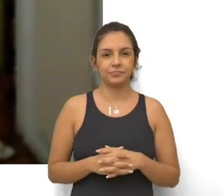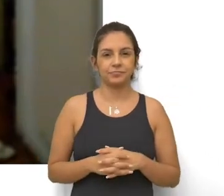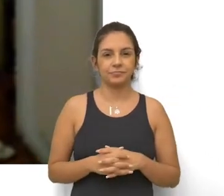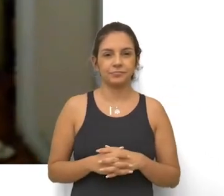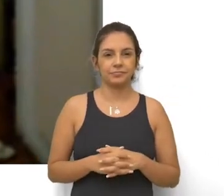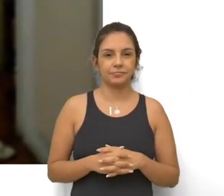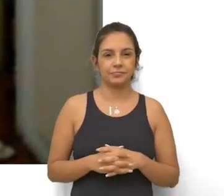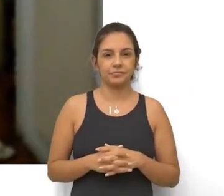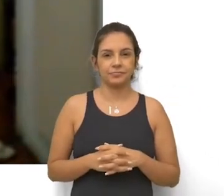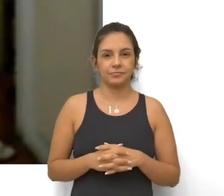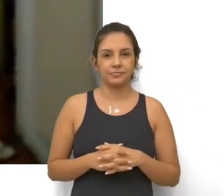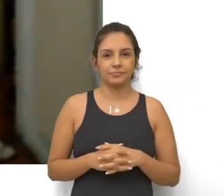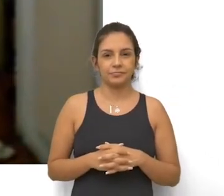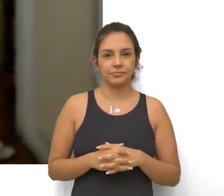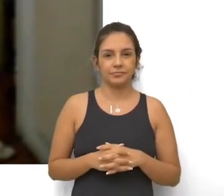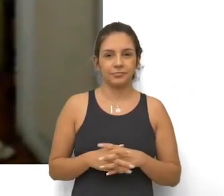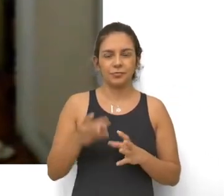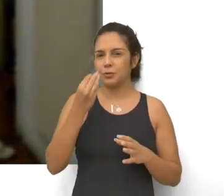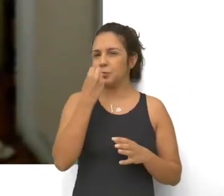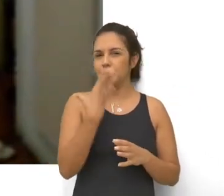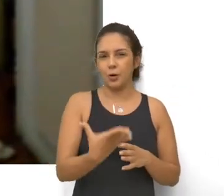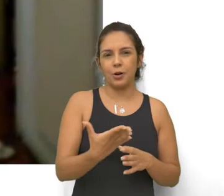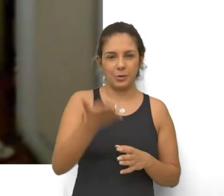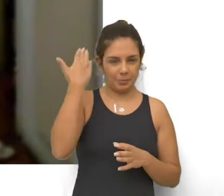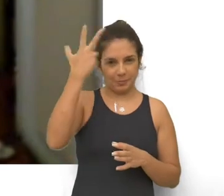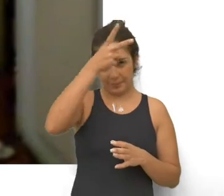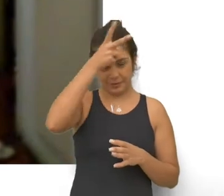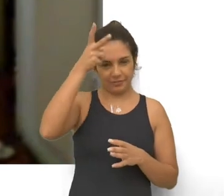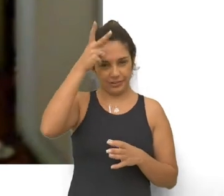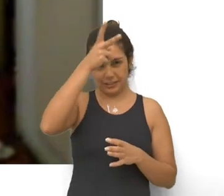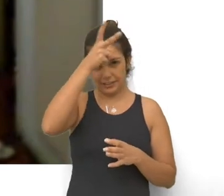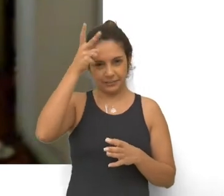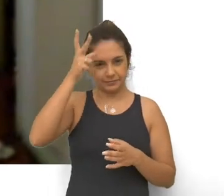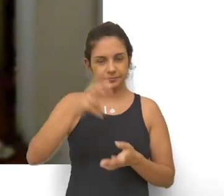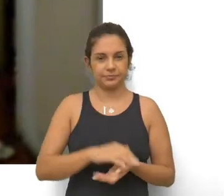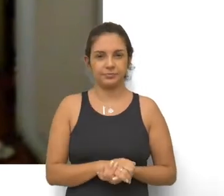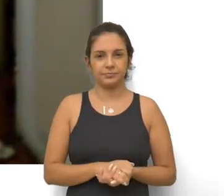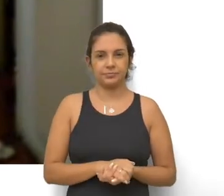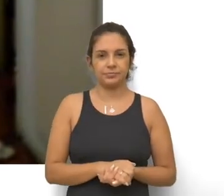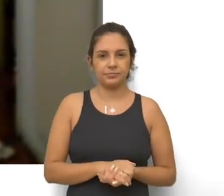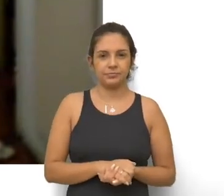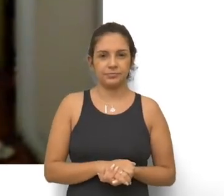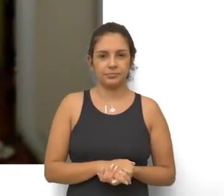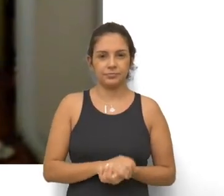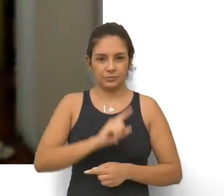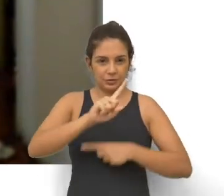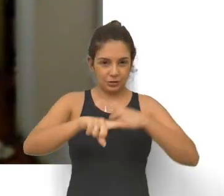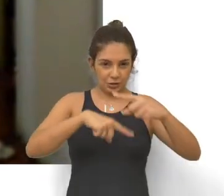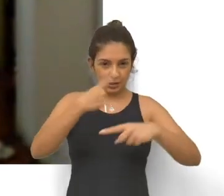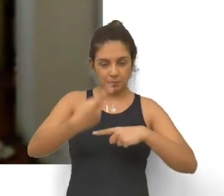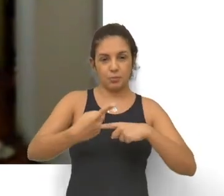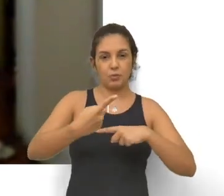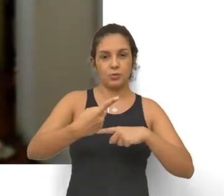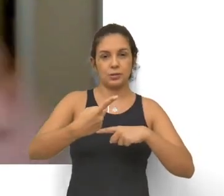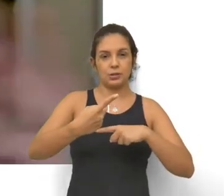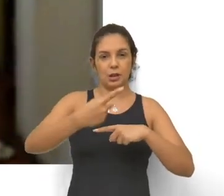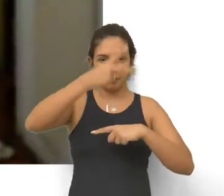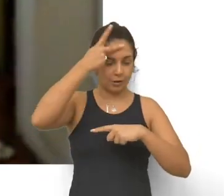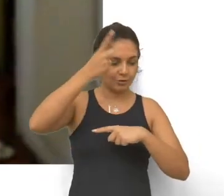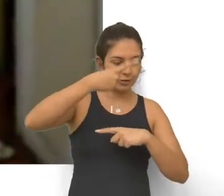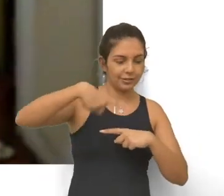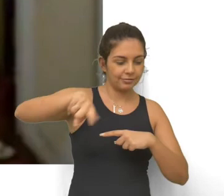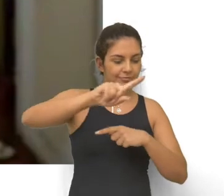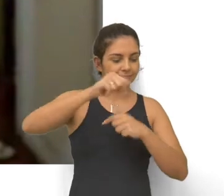da Erundina. Foi uma beleza, porque, como prefeita, em 85. Porque também foi muito pouco depois da redemocratização. Então as pessoas